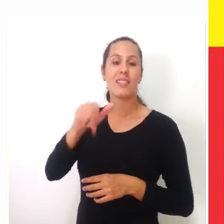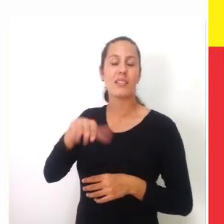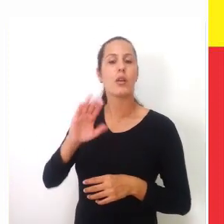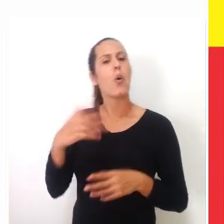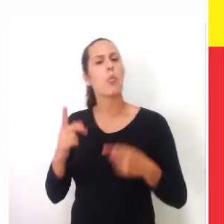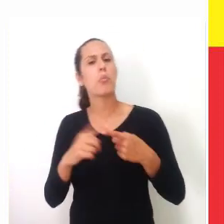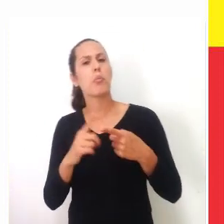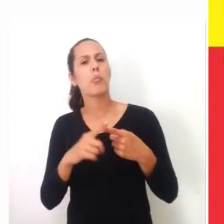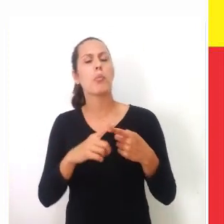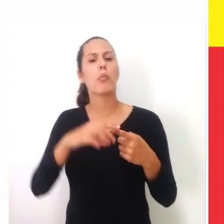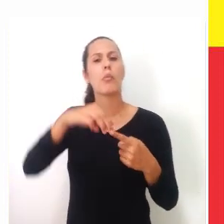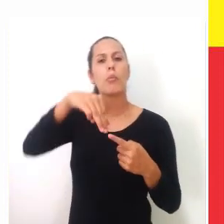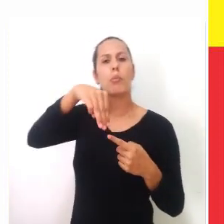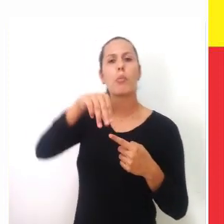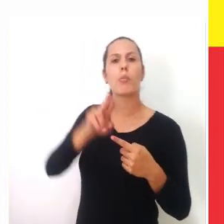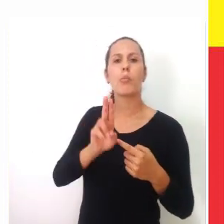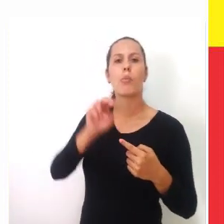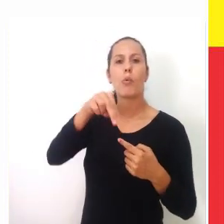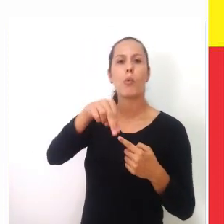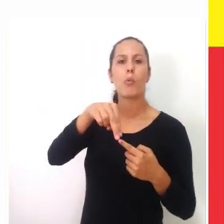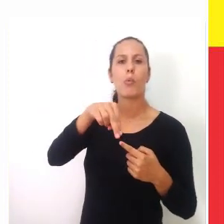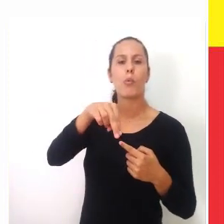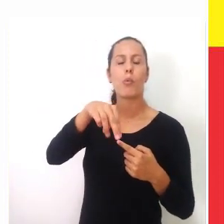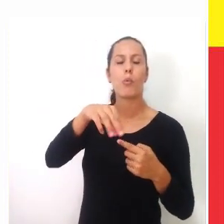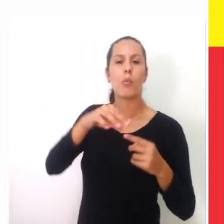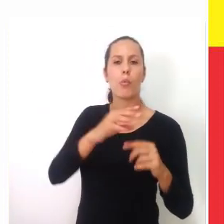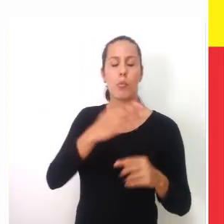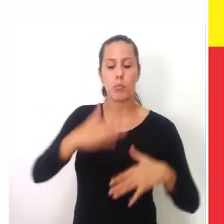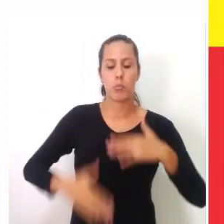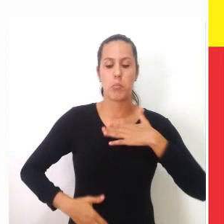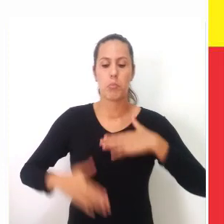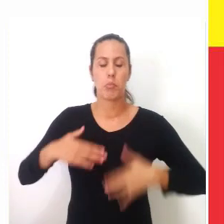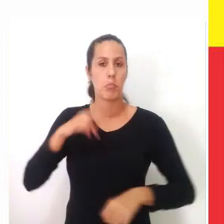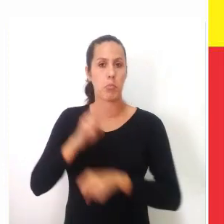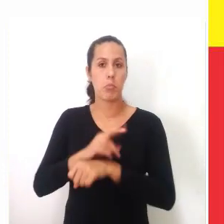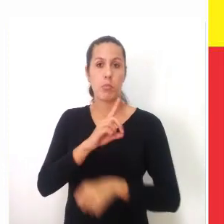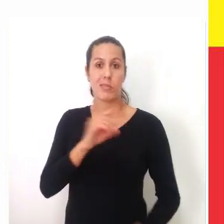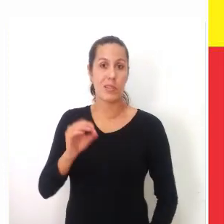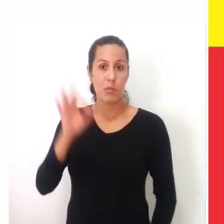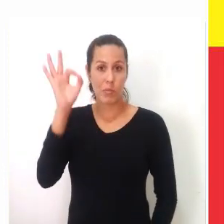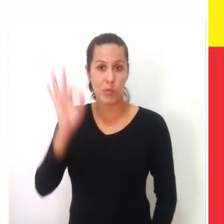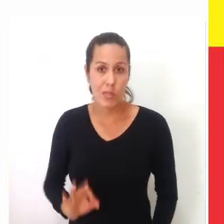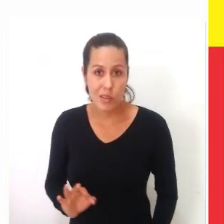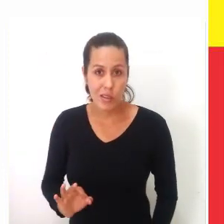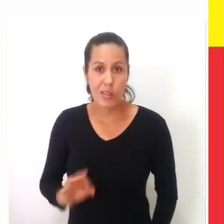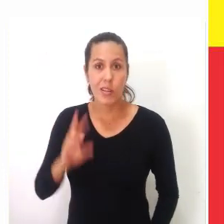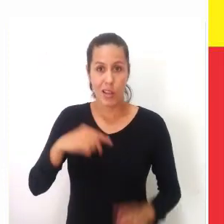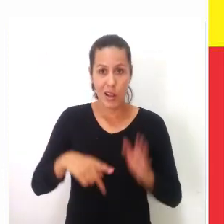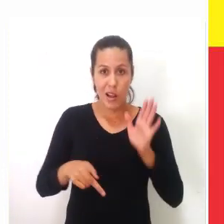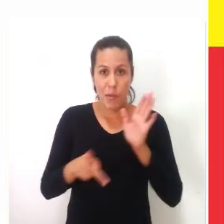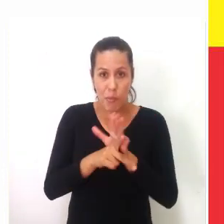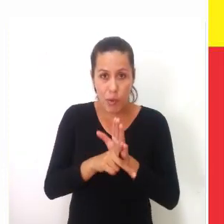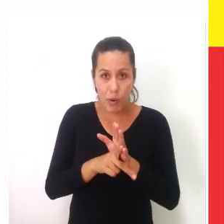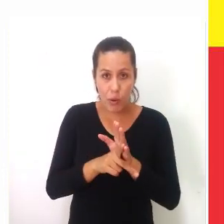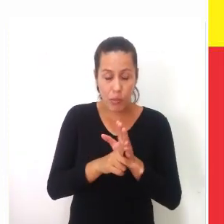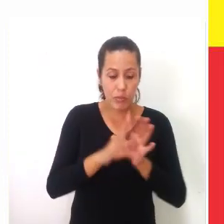uma mumificação de um dinossauro, de esqueleto de dinossauro, eles não pertencem à